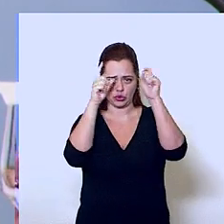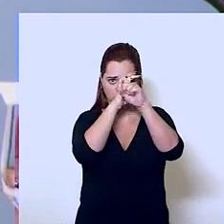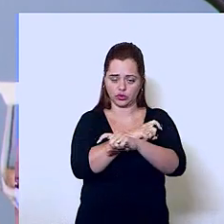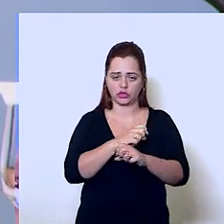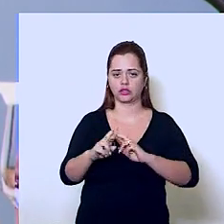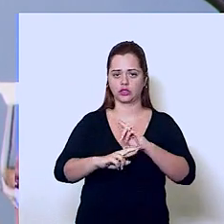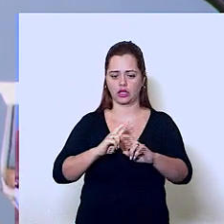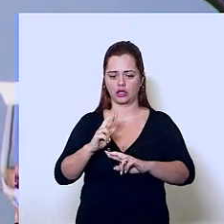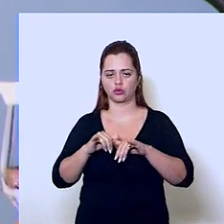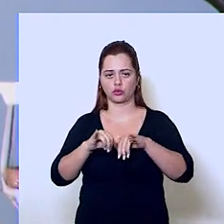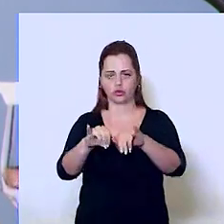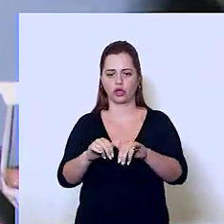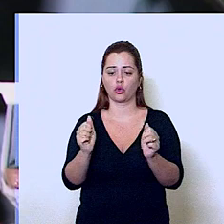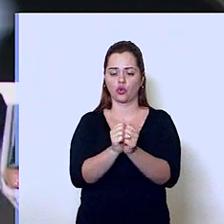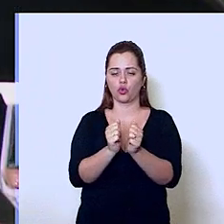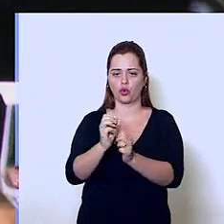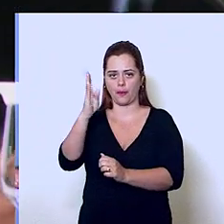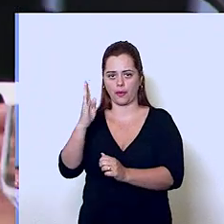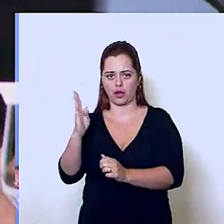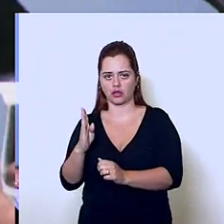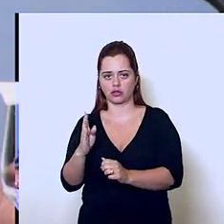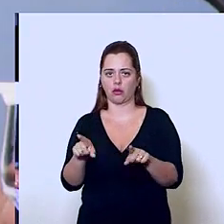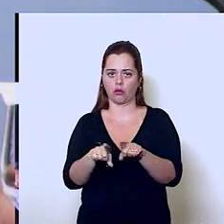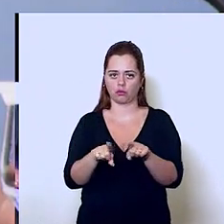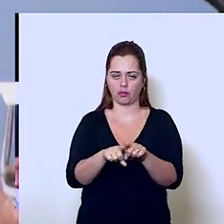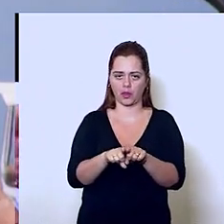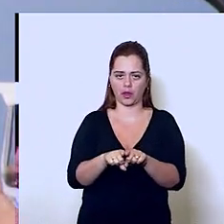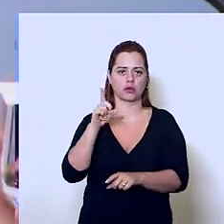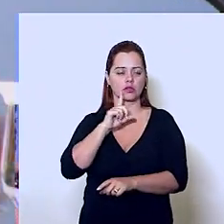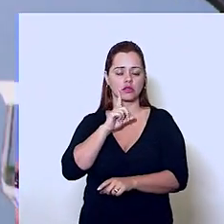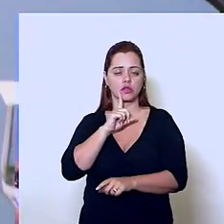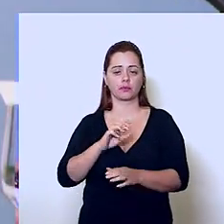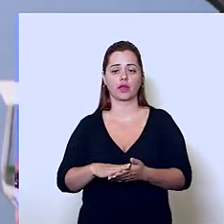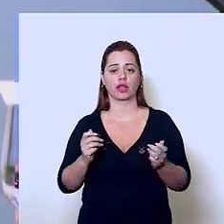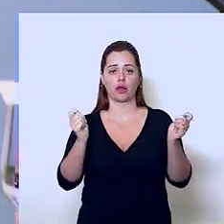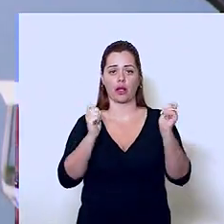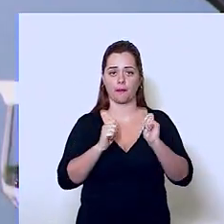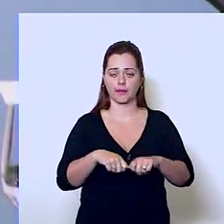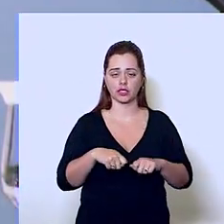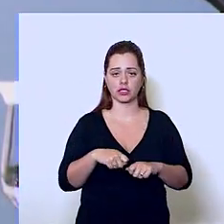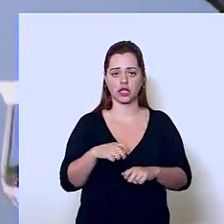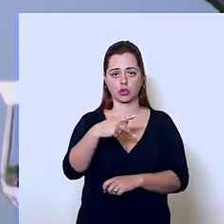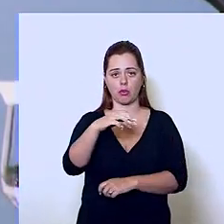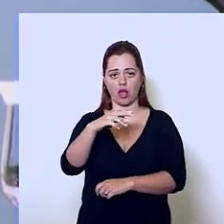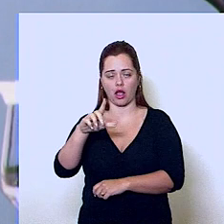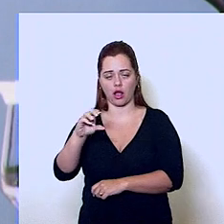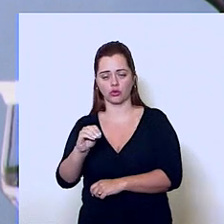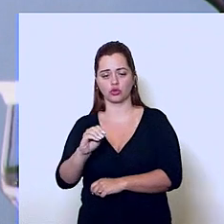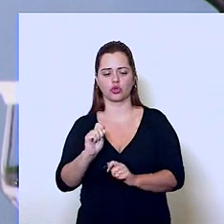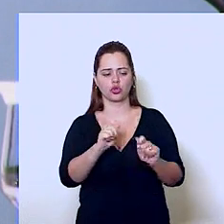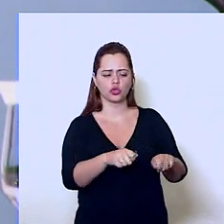entre Brasil e Estados Unidos. E a capacidade do embaixador Paulo Tarso de conquistar